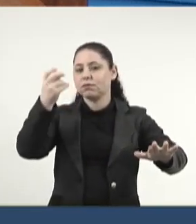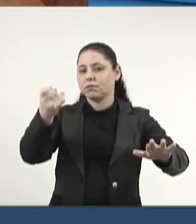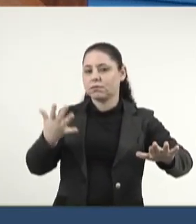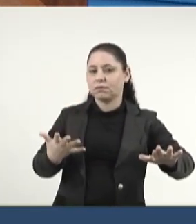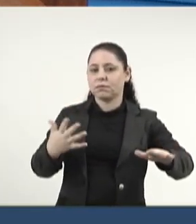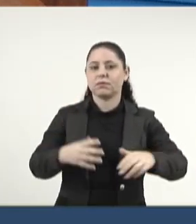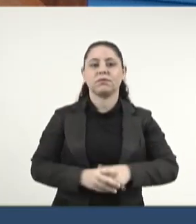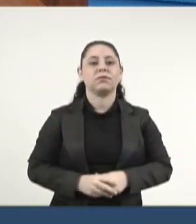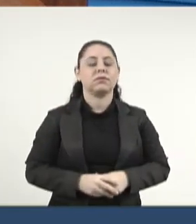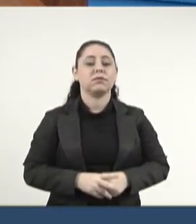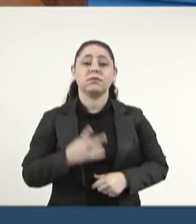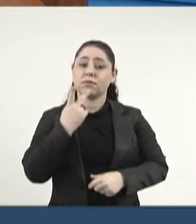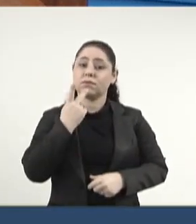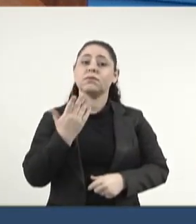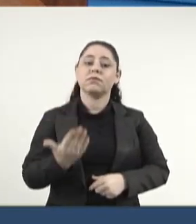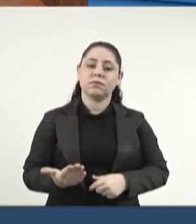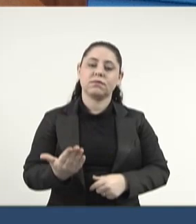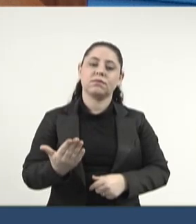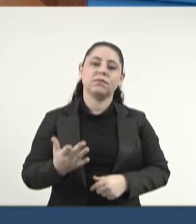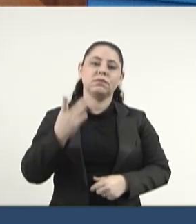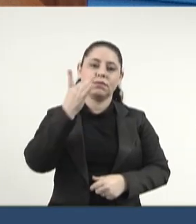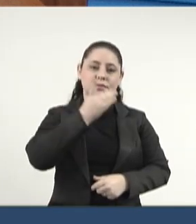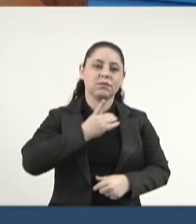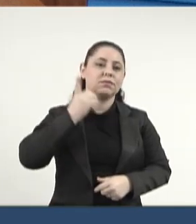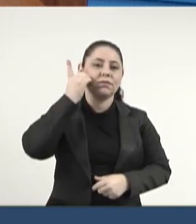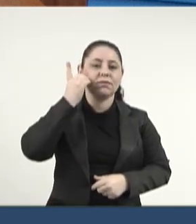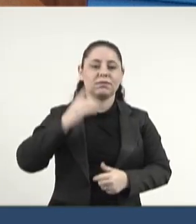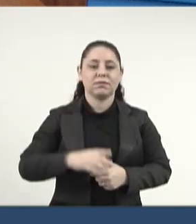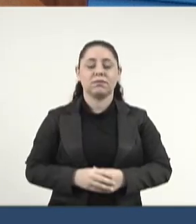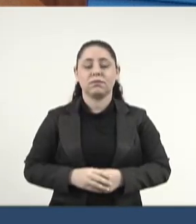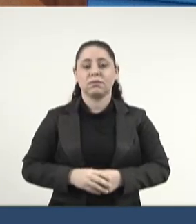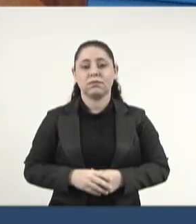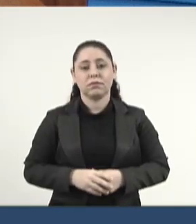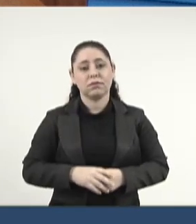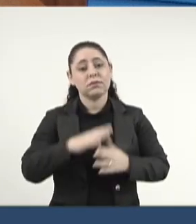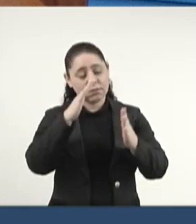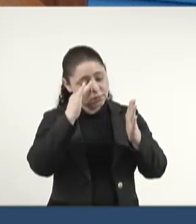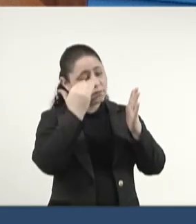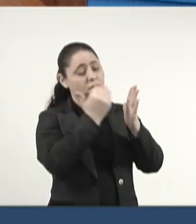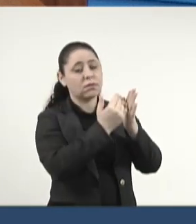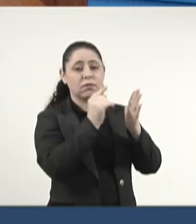Teixeira, a fala desse parlamentar reconhece,